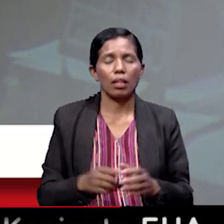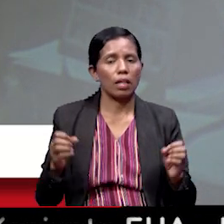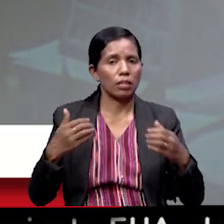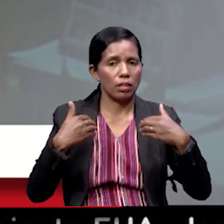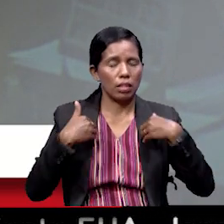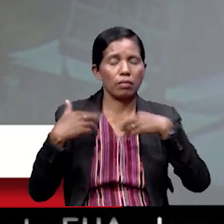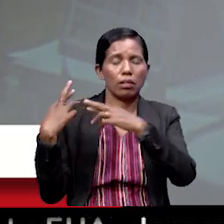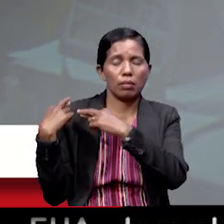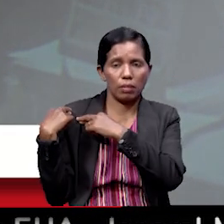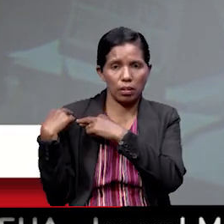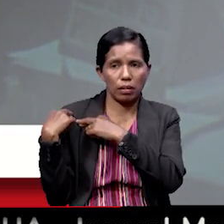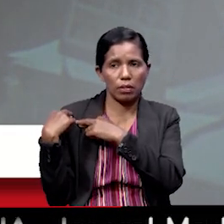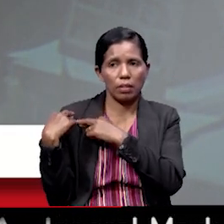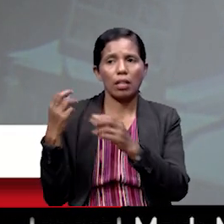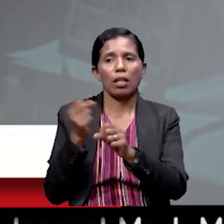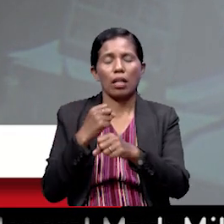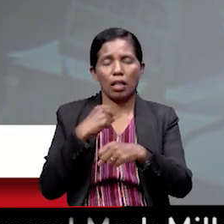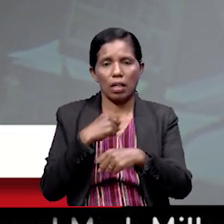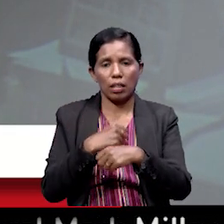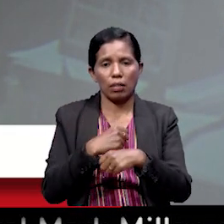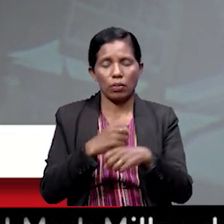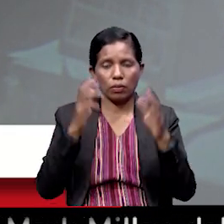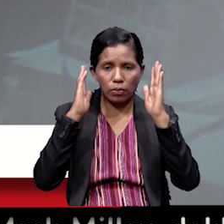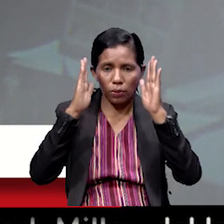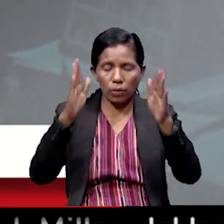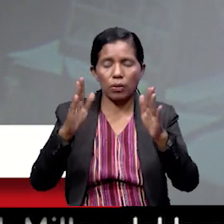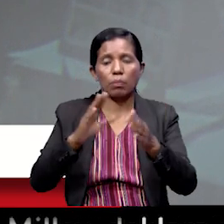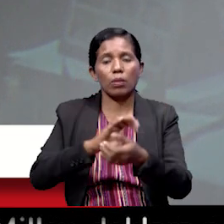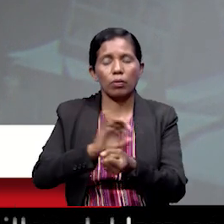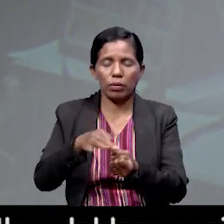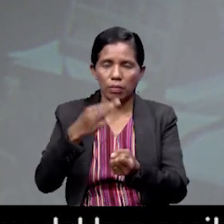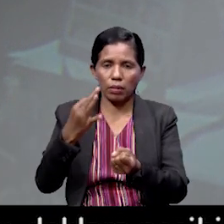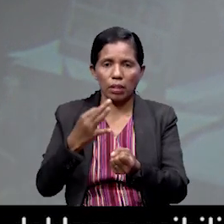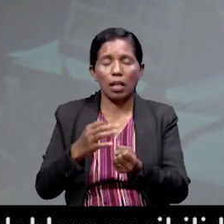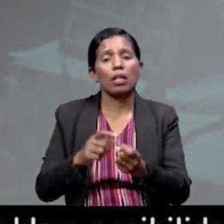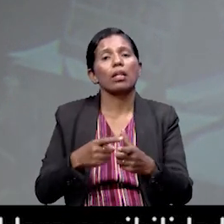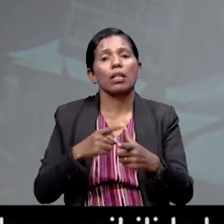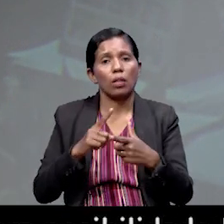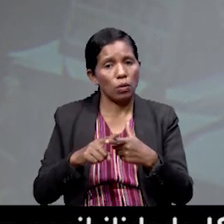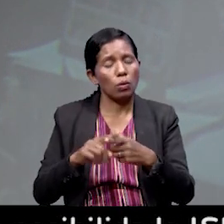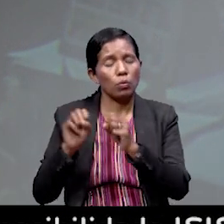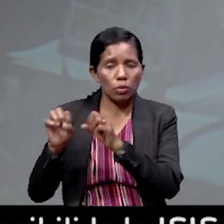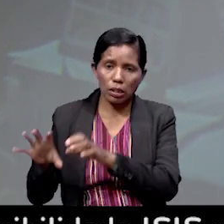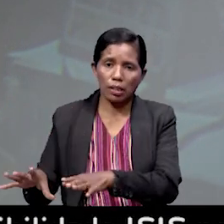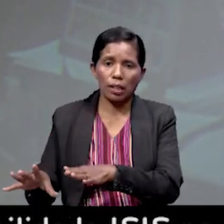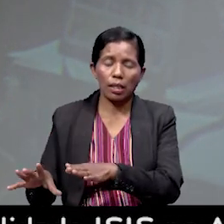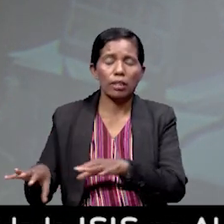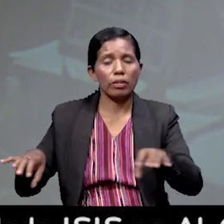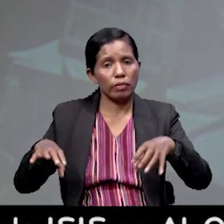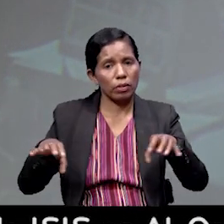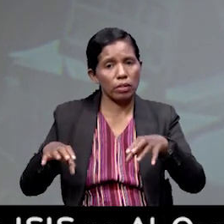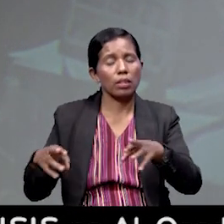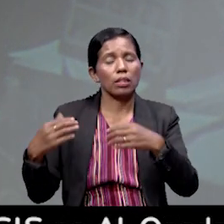responsabilidade e área de tutela, né, há outro movimento. Então, ignora te fila fale, responsabilidade se renebe, mas que se re tutela